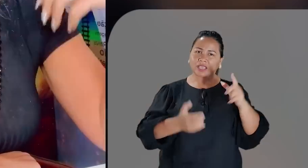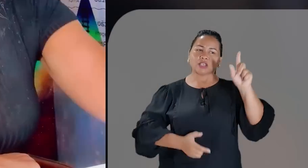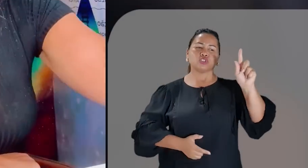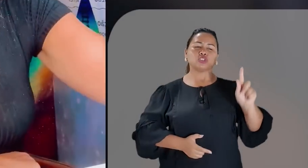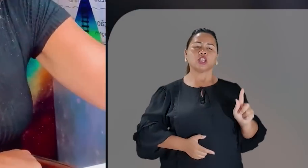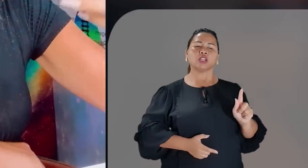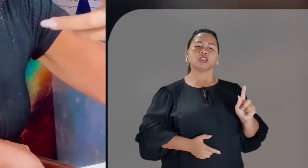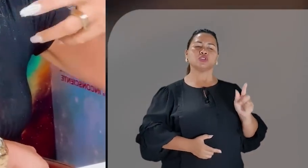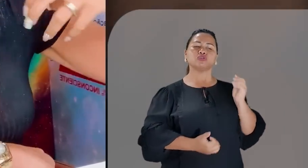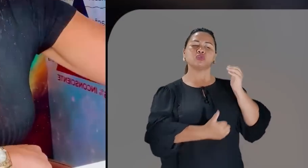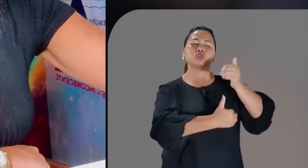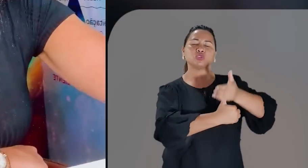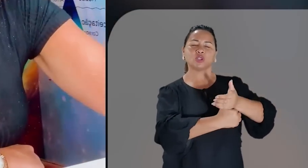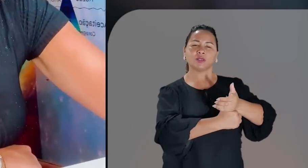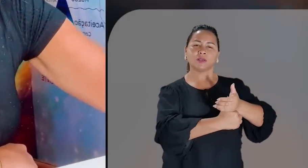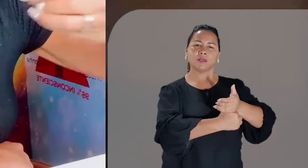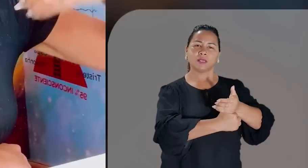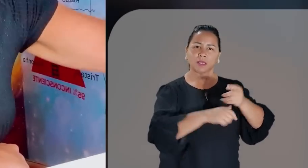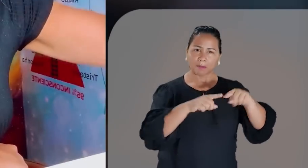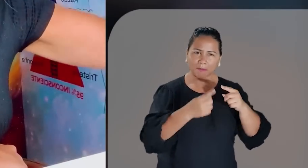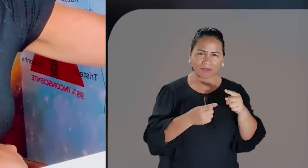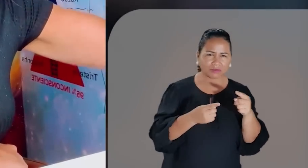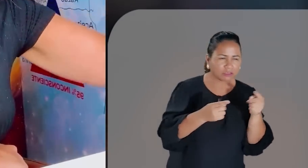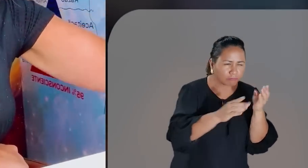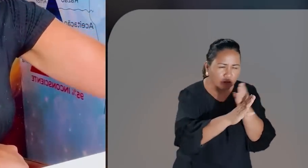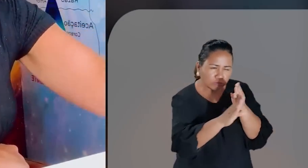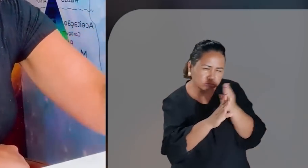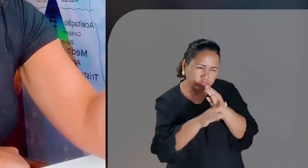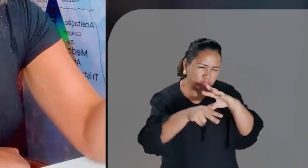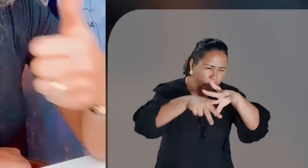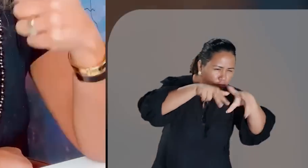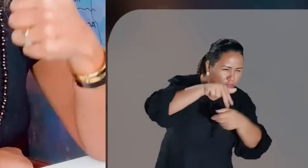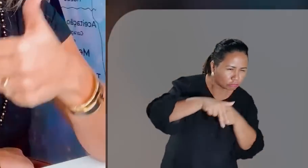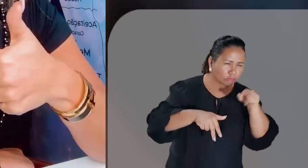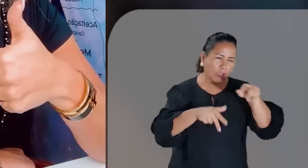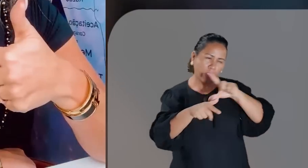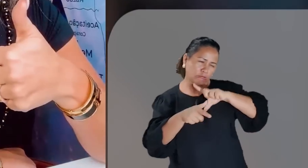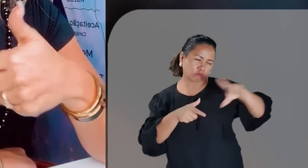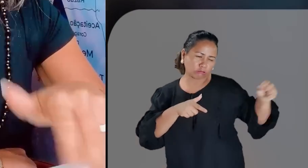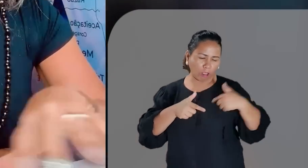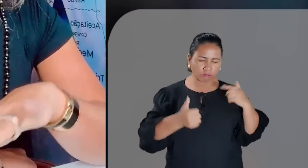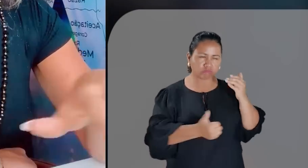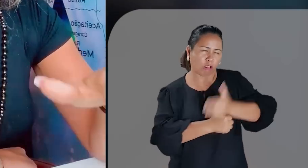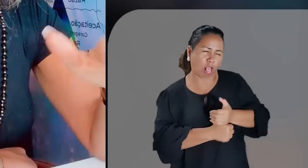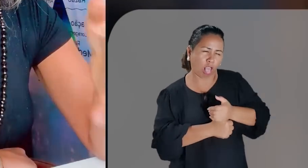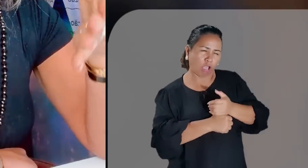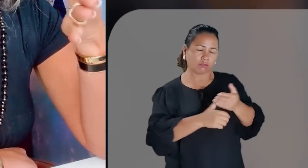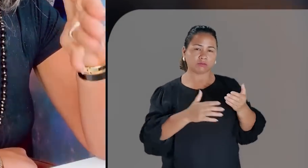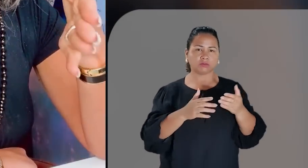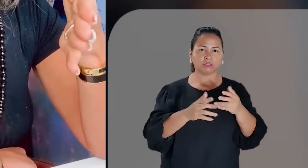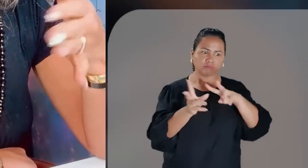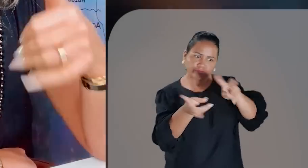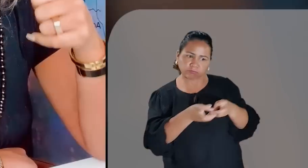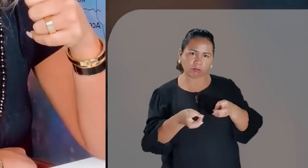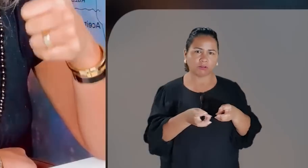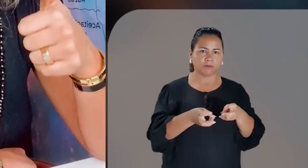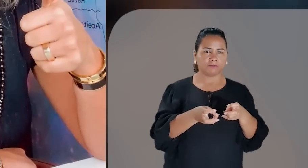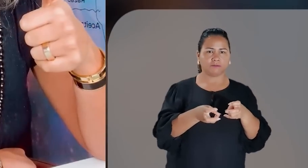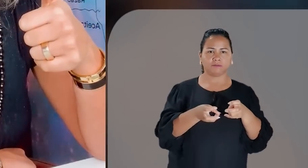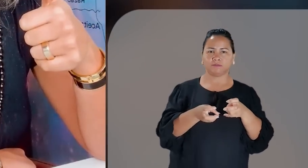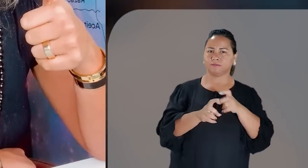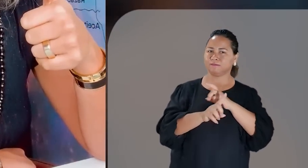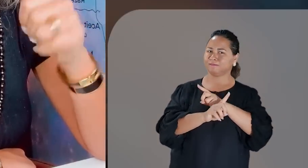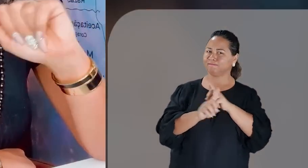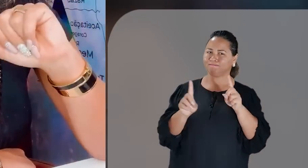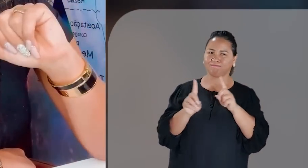desejar crescer e evoluir e cada vez mais crescer na empresa que eu trabalho é uma coisa. Eu querer com que o outro saia para eu entrar é outra